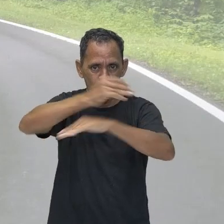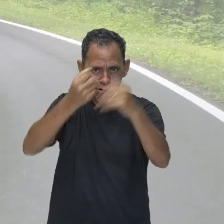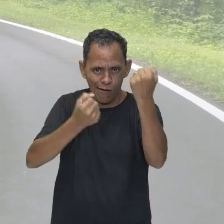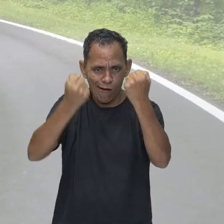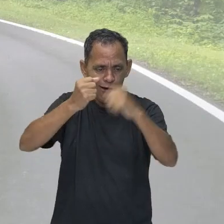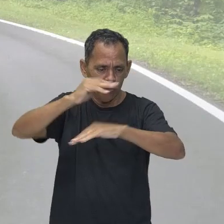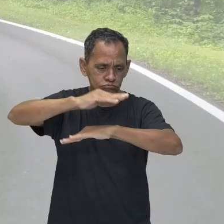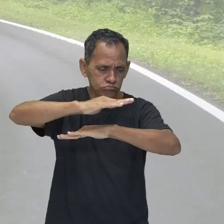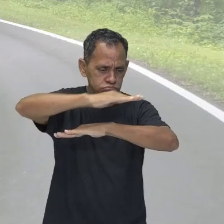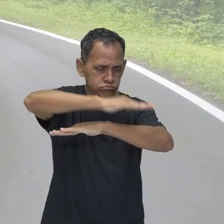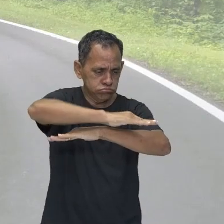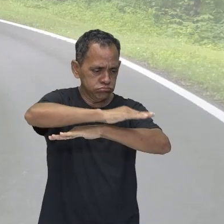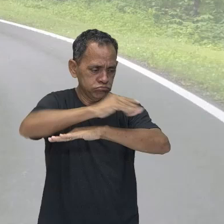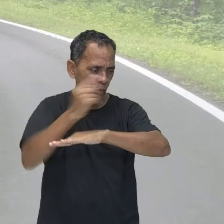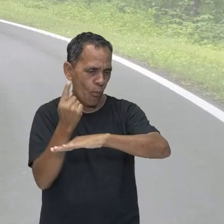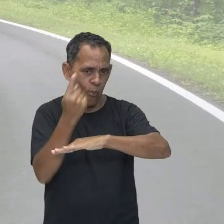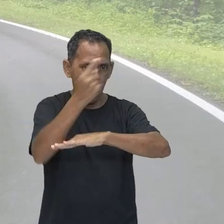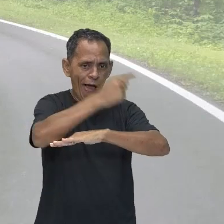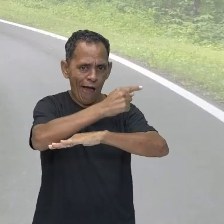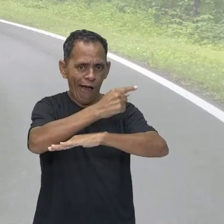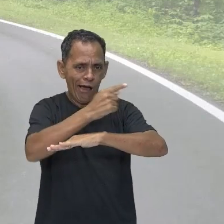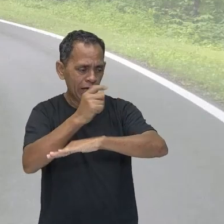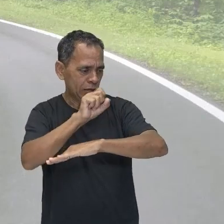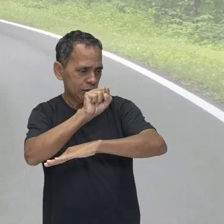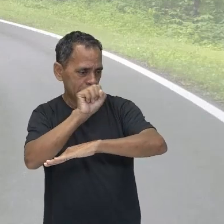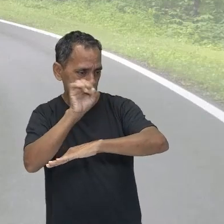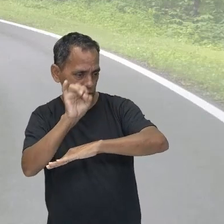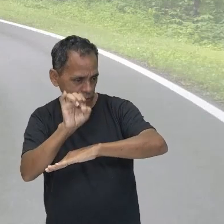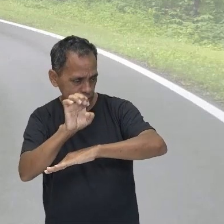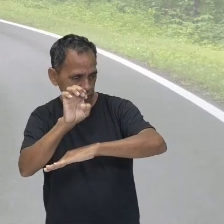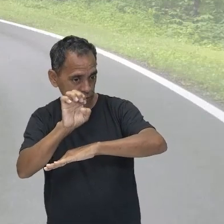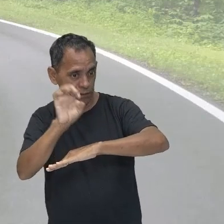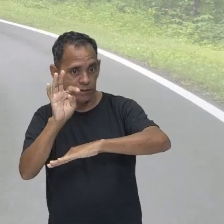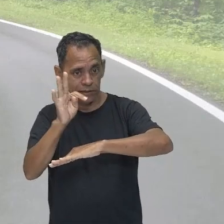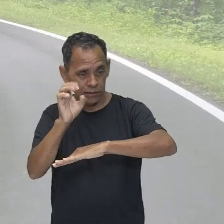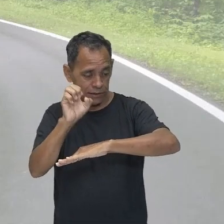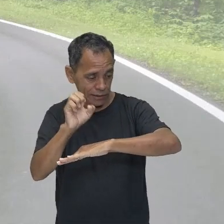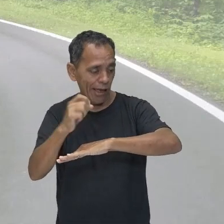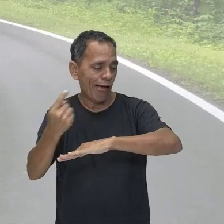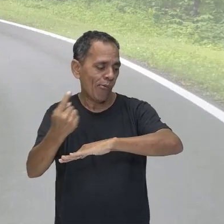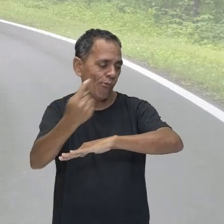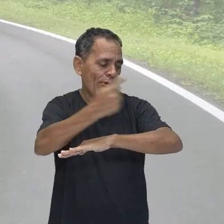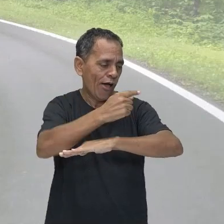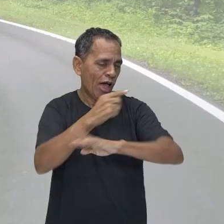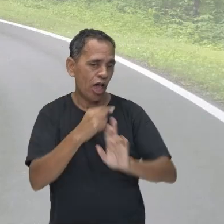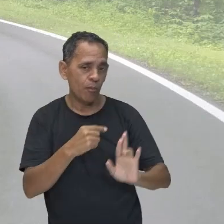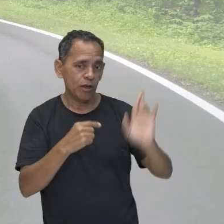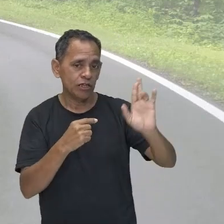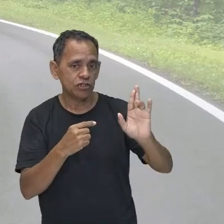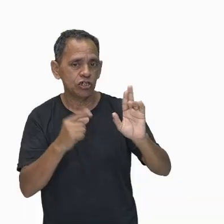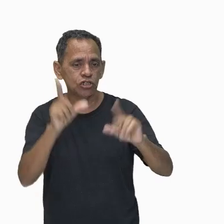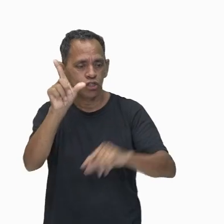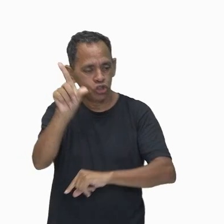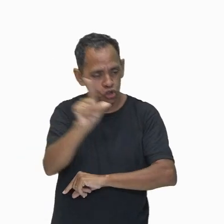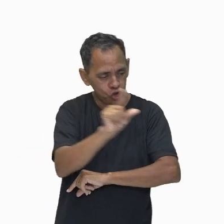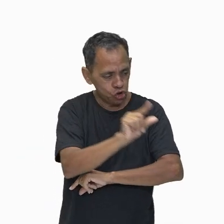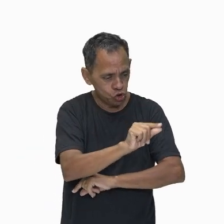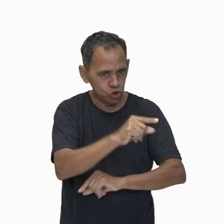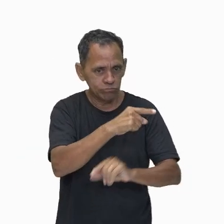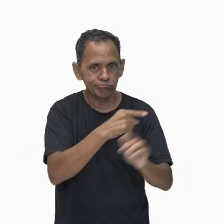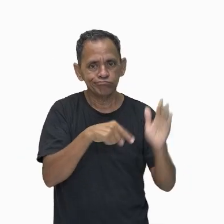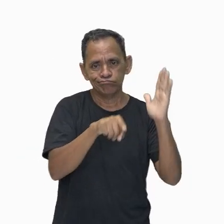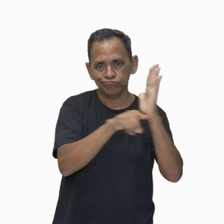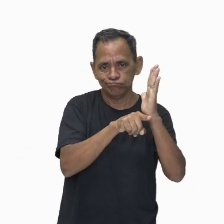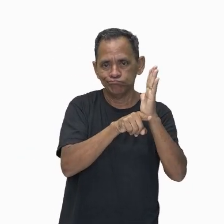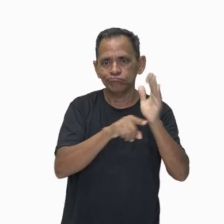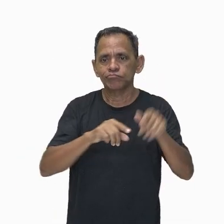um movimento retrógrado, ele está com uma velocidade negativa. E é exatamente isso que está aqui no texto. Então anota aí para tu não esquecer, olha